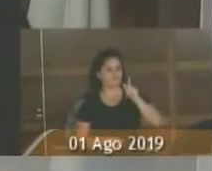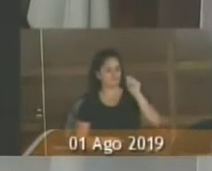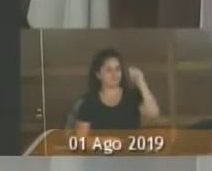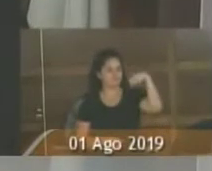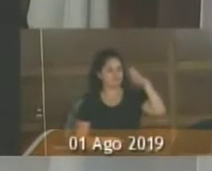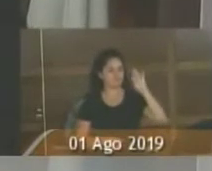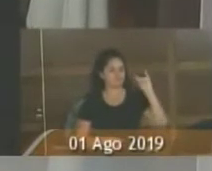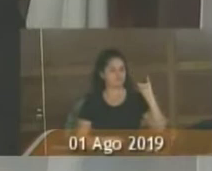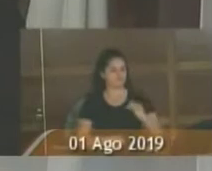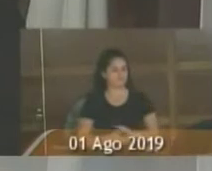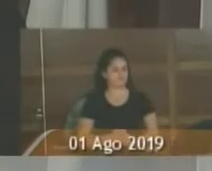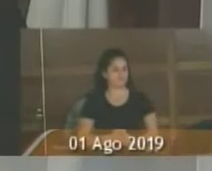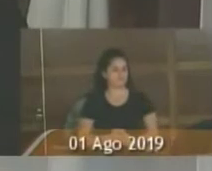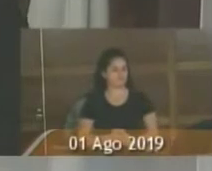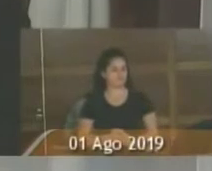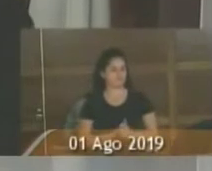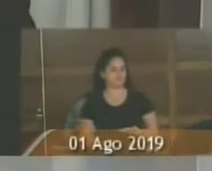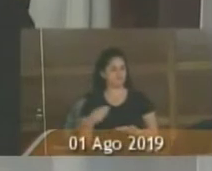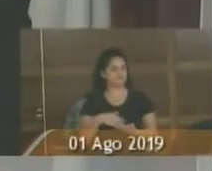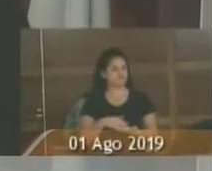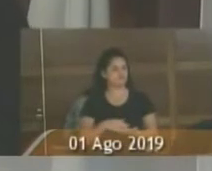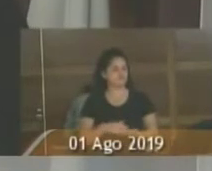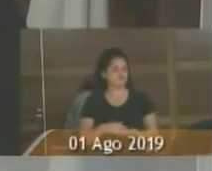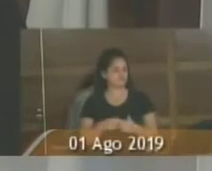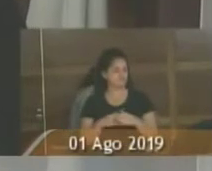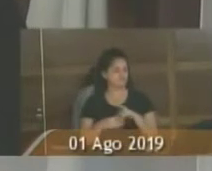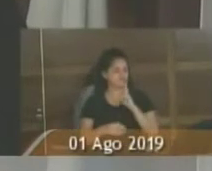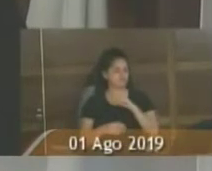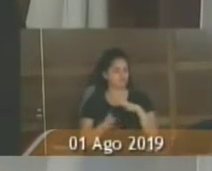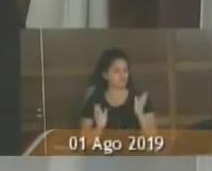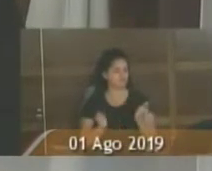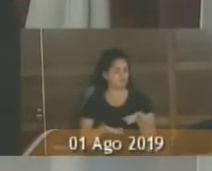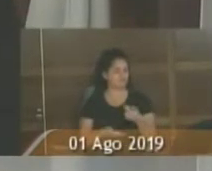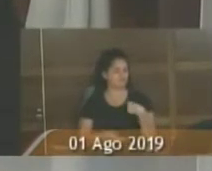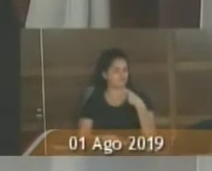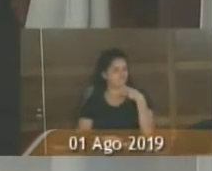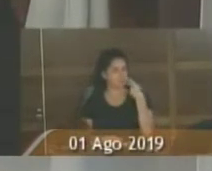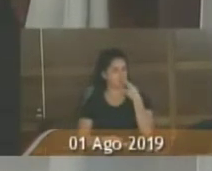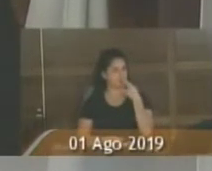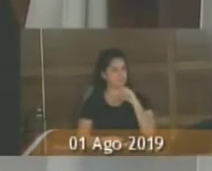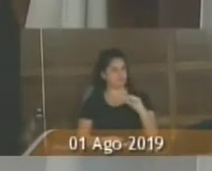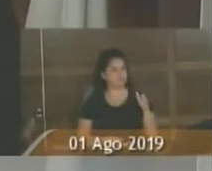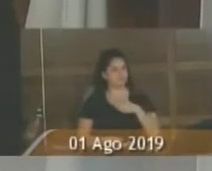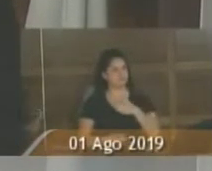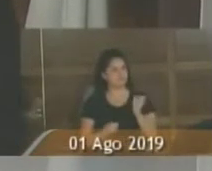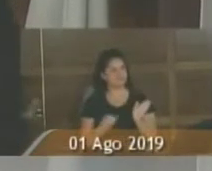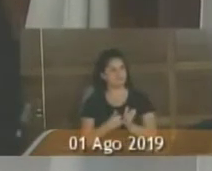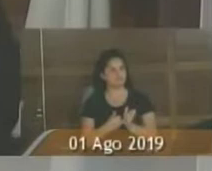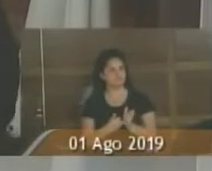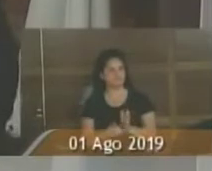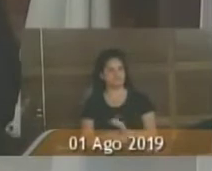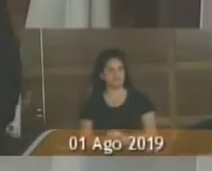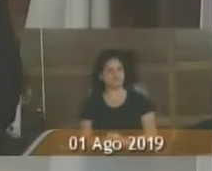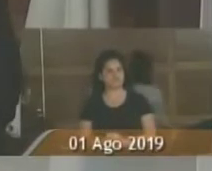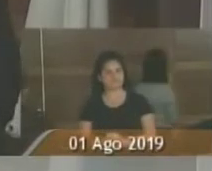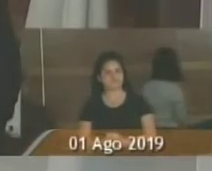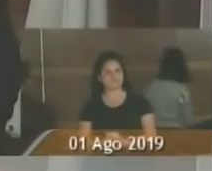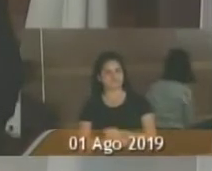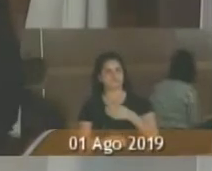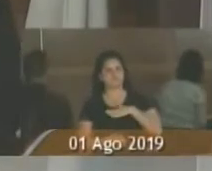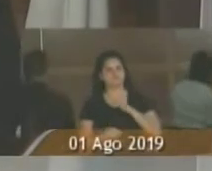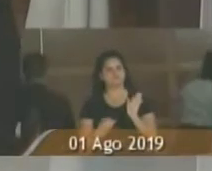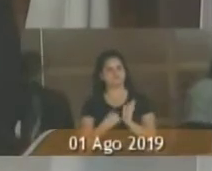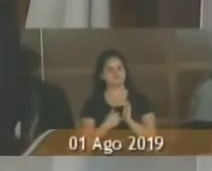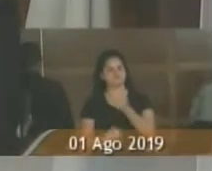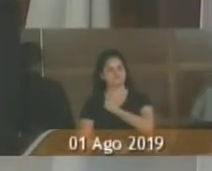ali, veio visitar a gente hoje. E vamos lá, vou falar um pouquinho das nossas indicações. A minha